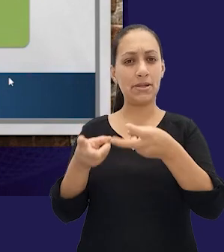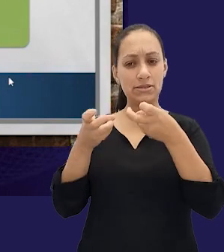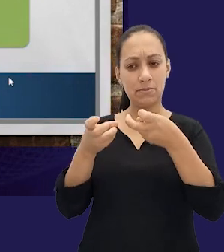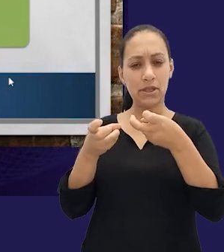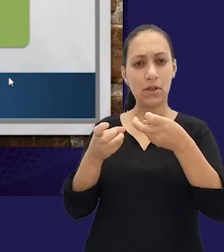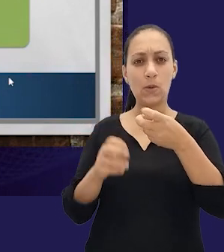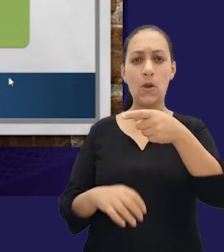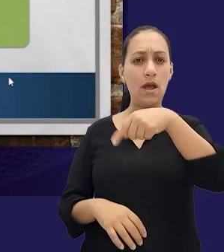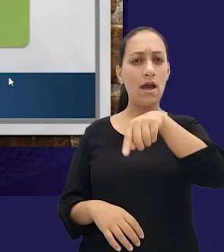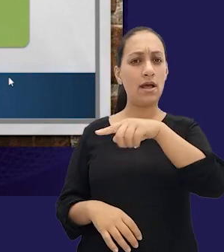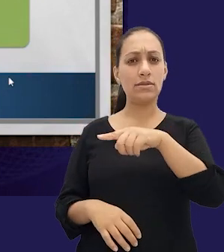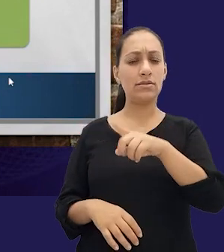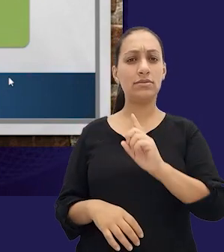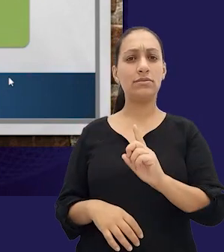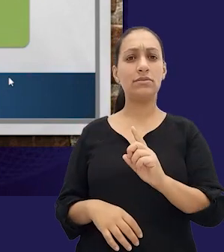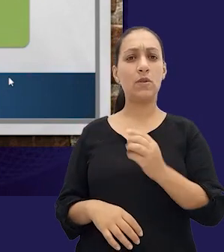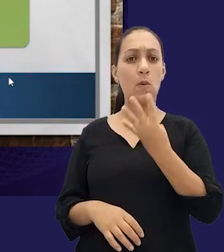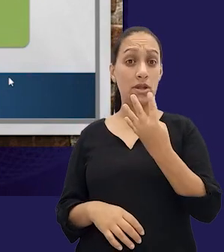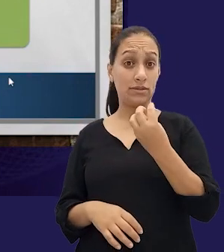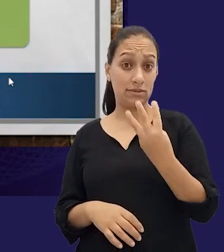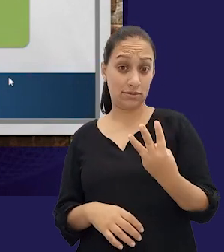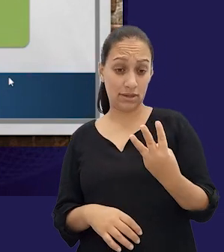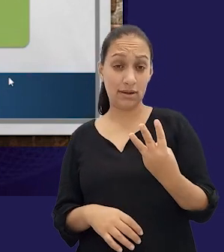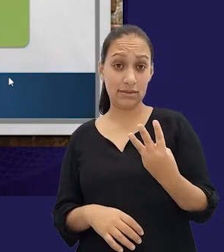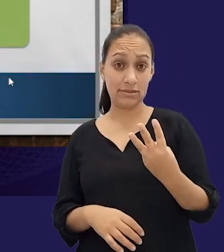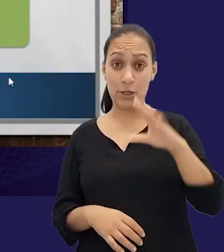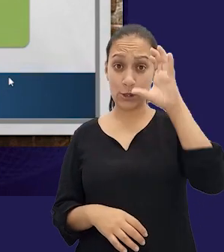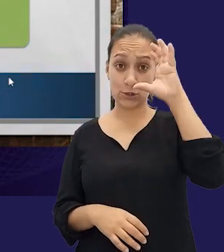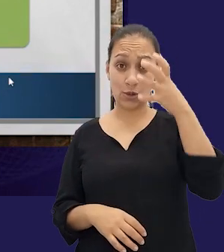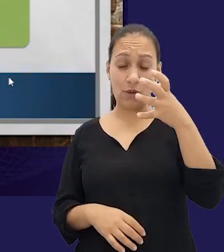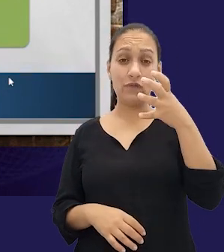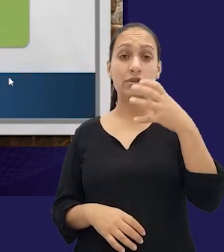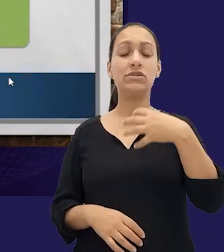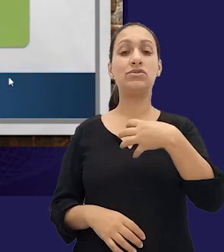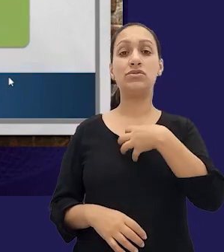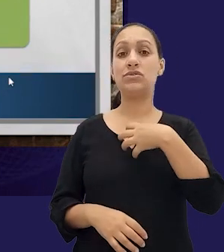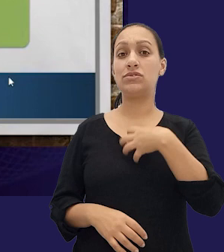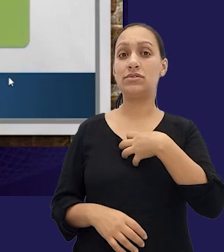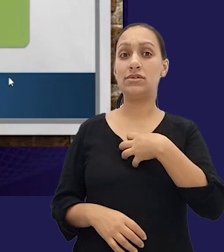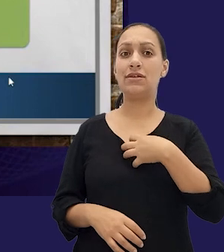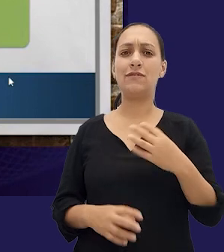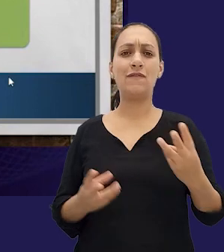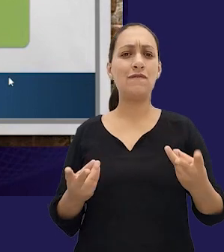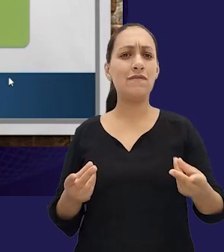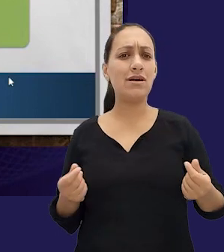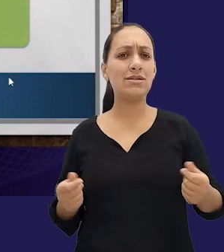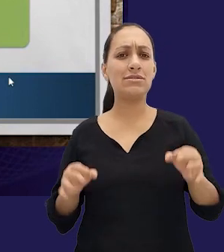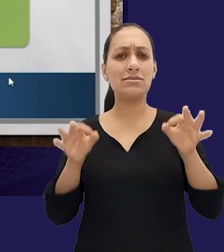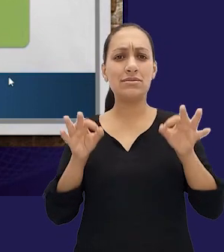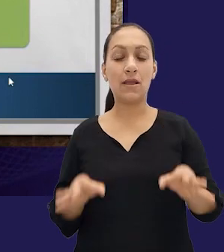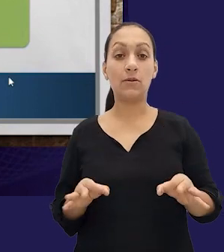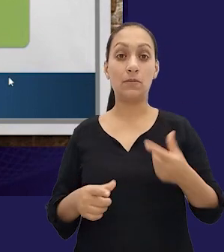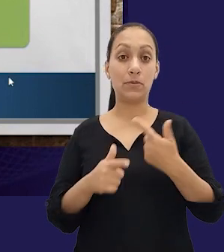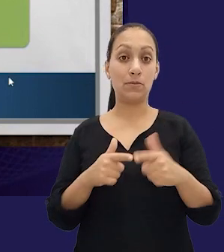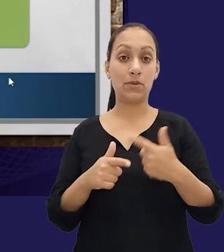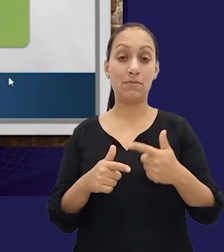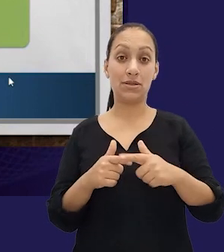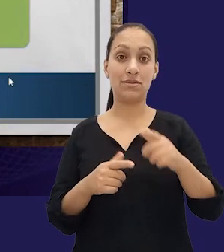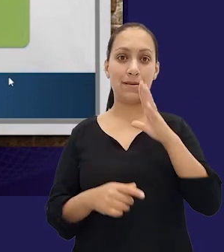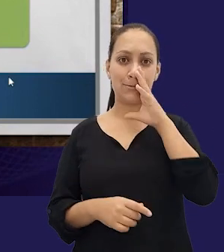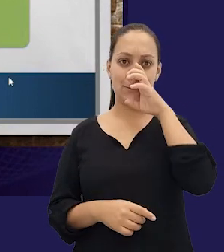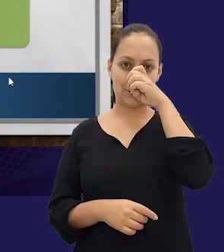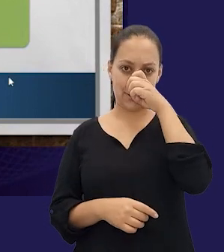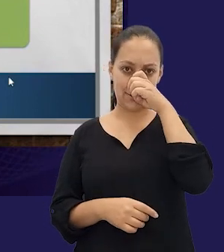nenhum destes 43 resolve de modo eficaz, eficiente, o problema da resistência